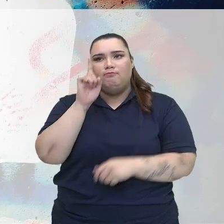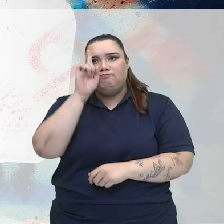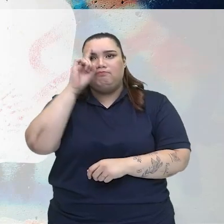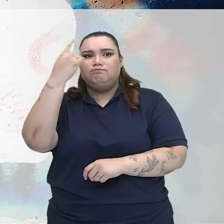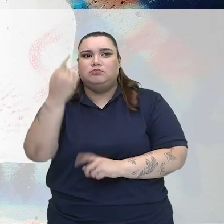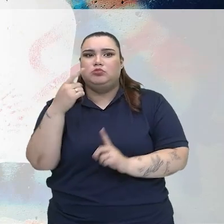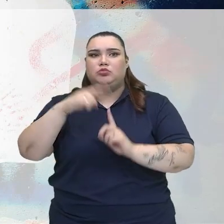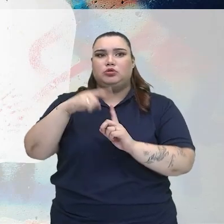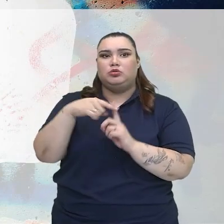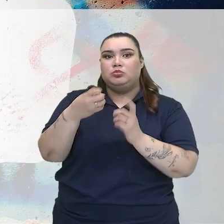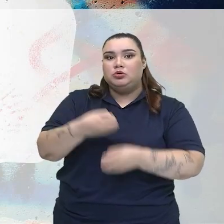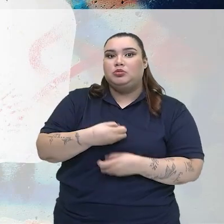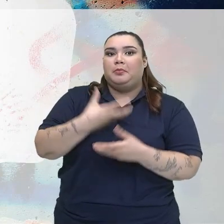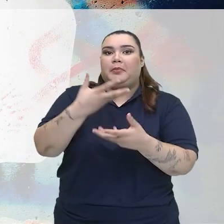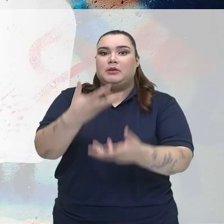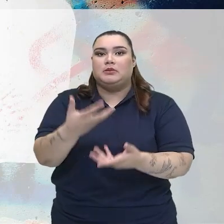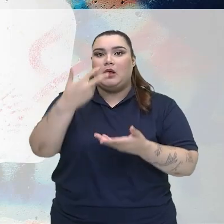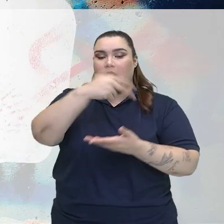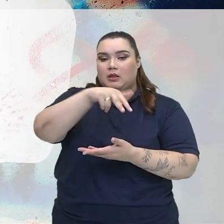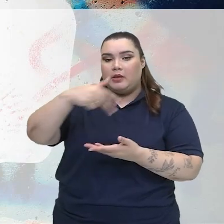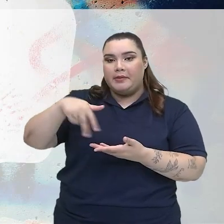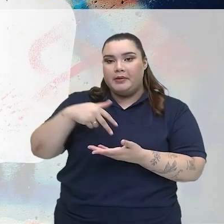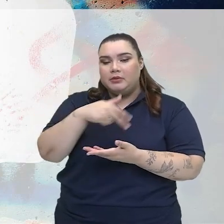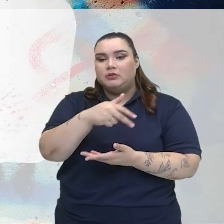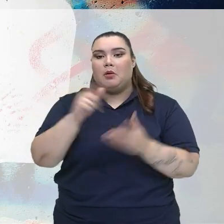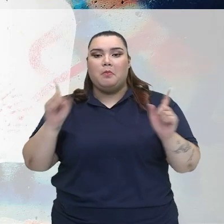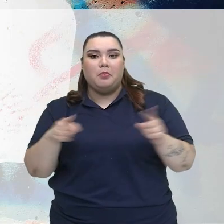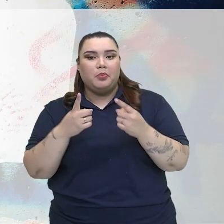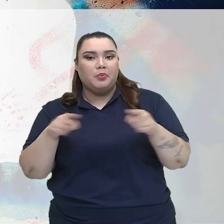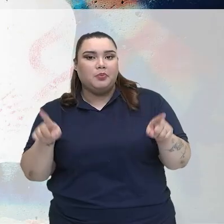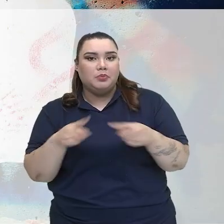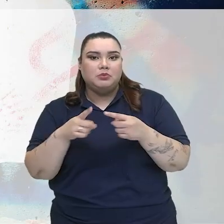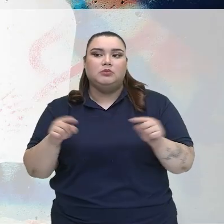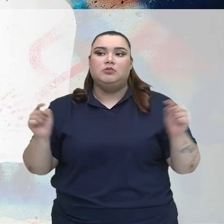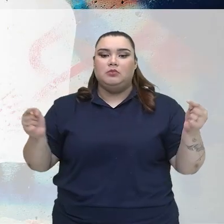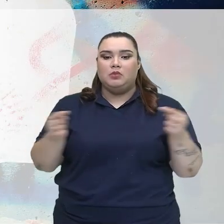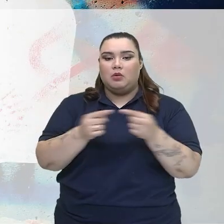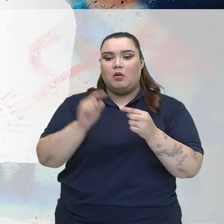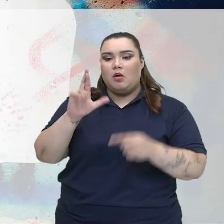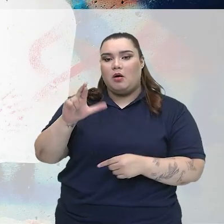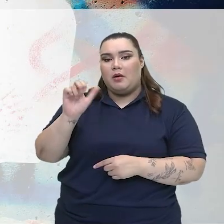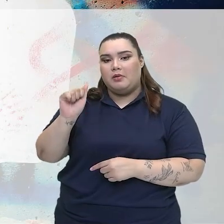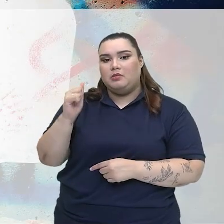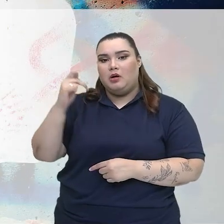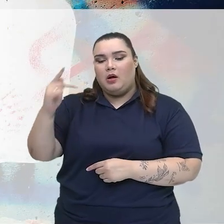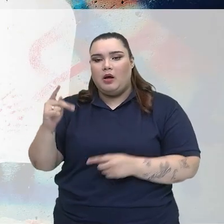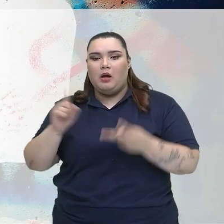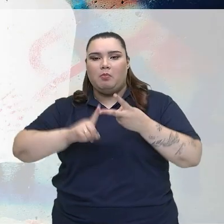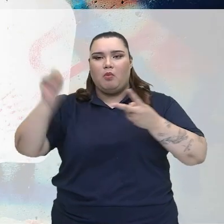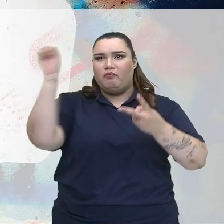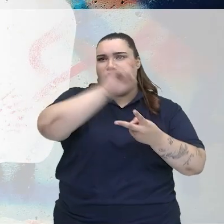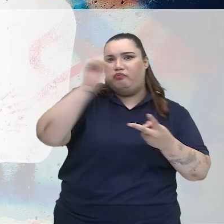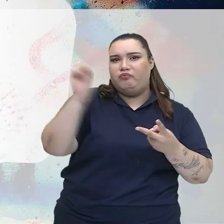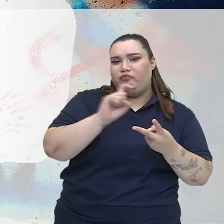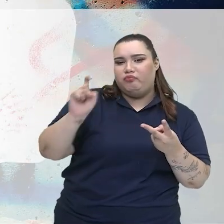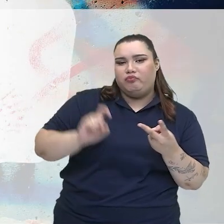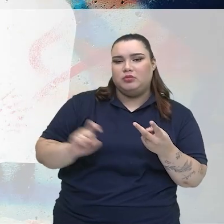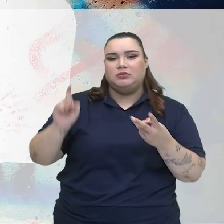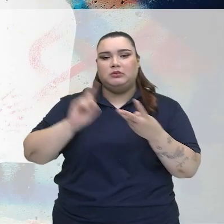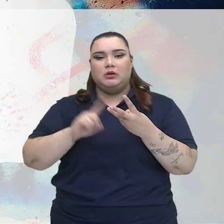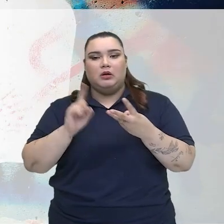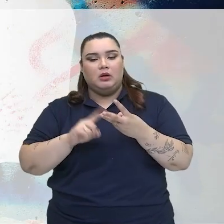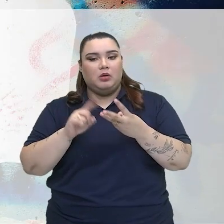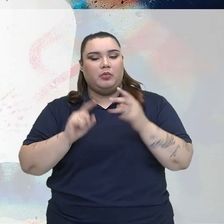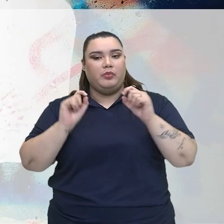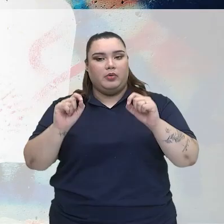expressar por meio da dança, da música, através do rap, do grafite e da discotecagem,